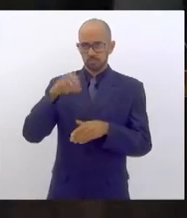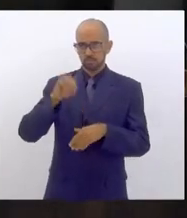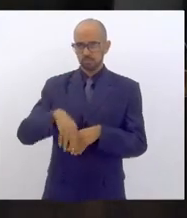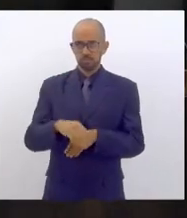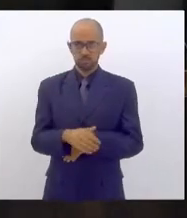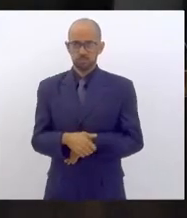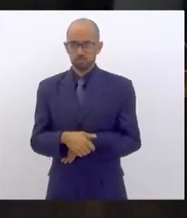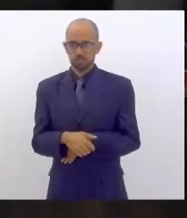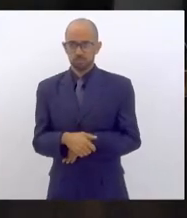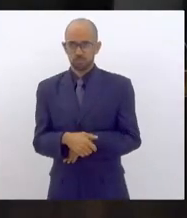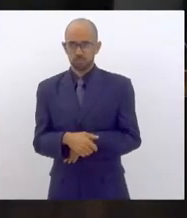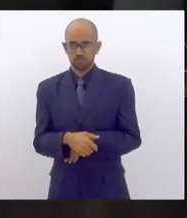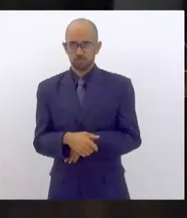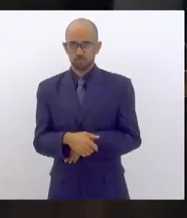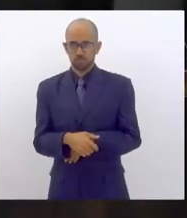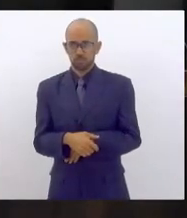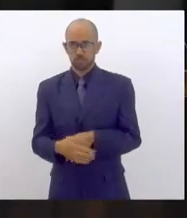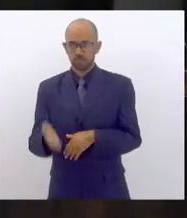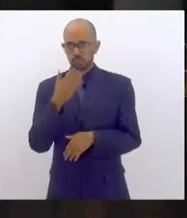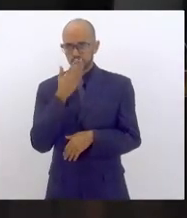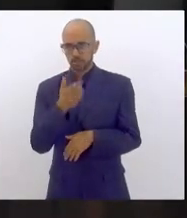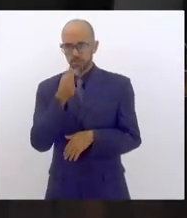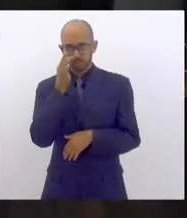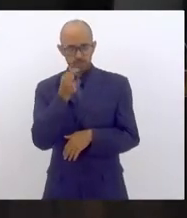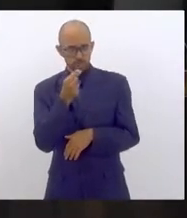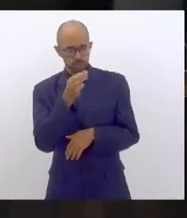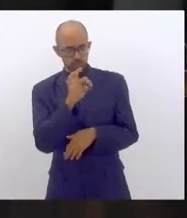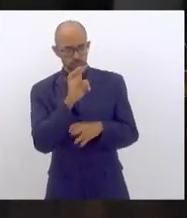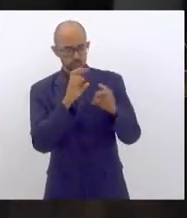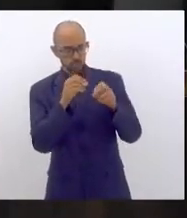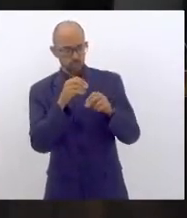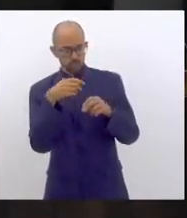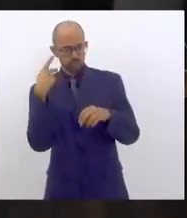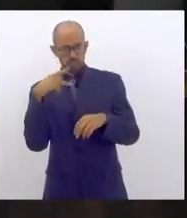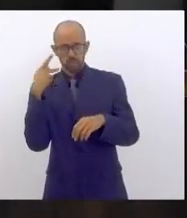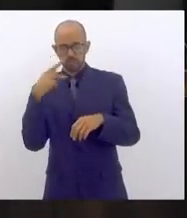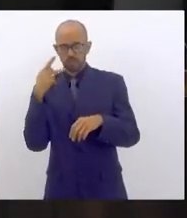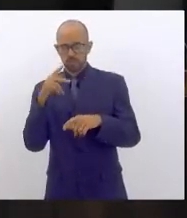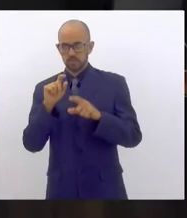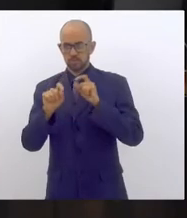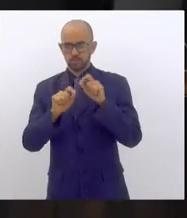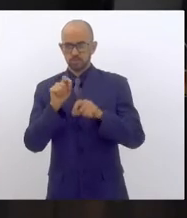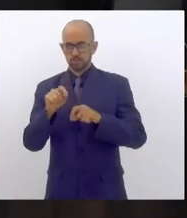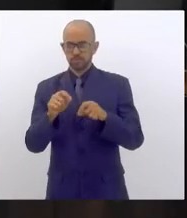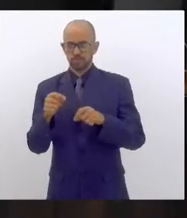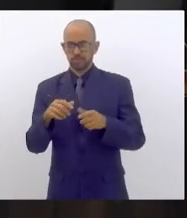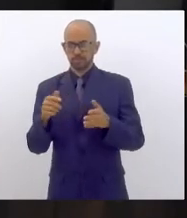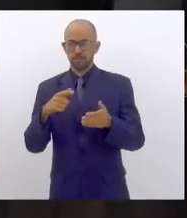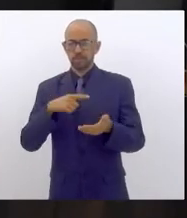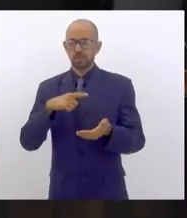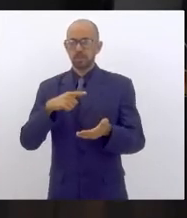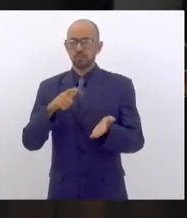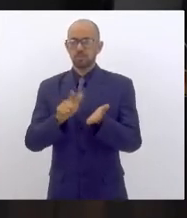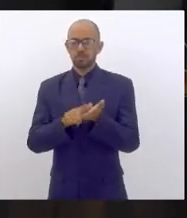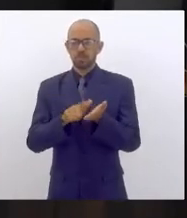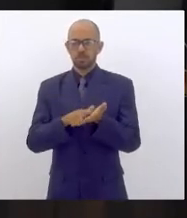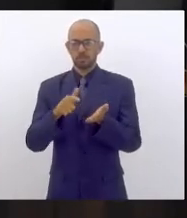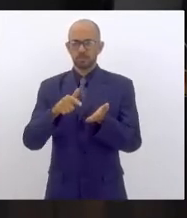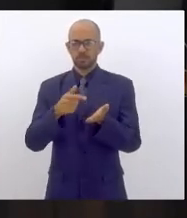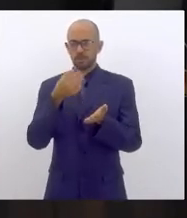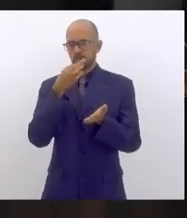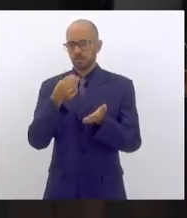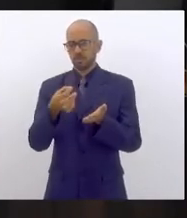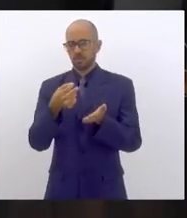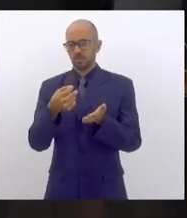Eu quero chamar a atenção dos senhores parlamentares. Está em minhas mãos aqui o parecer